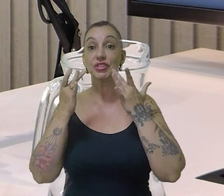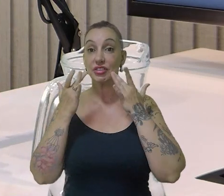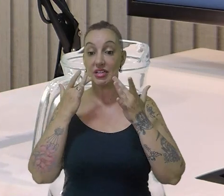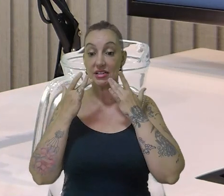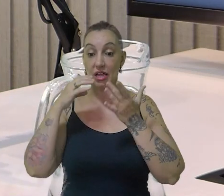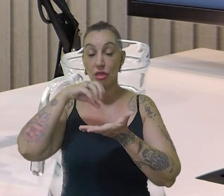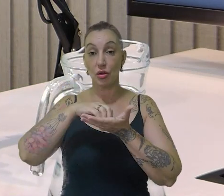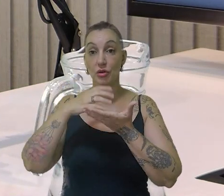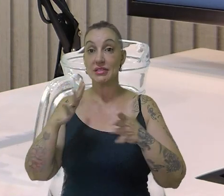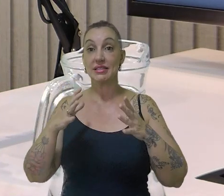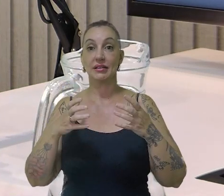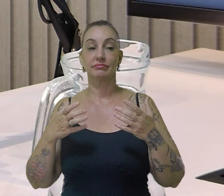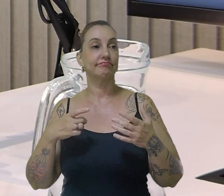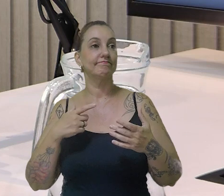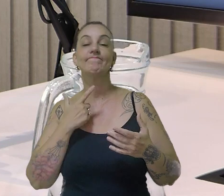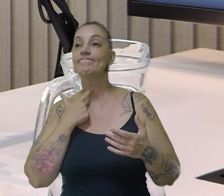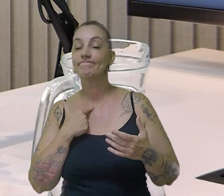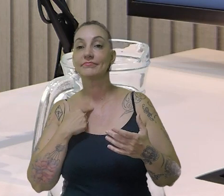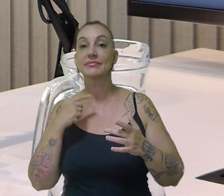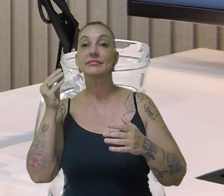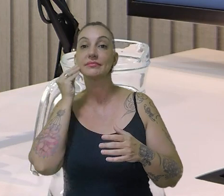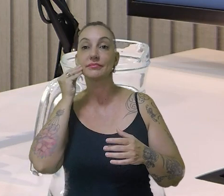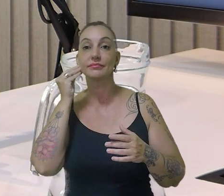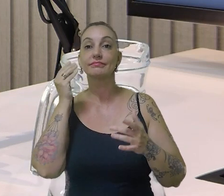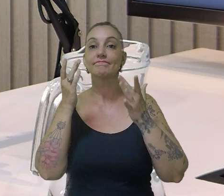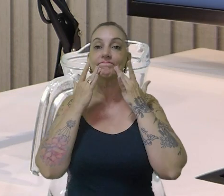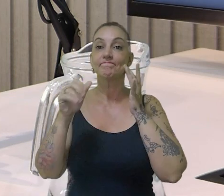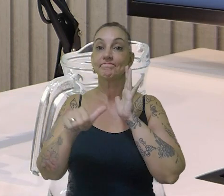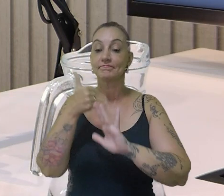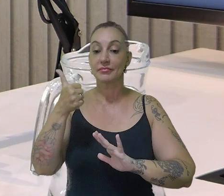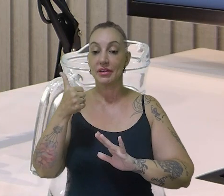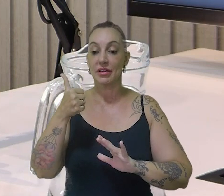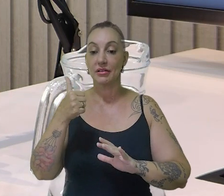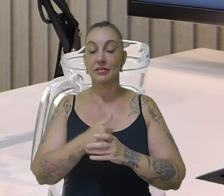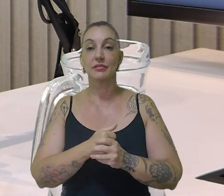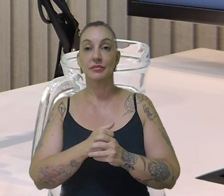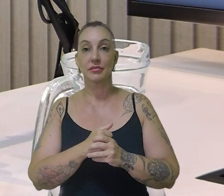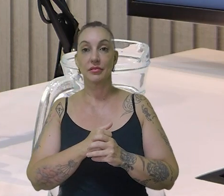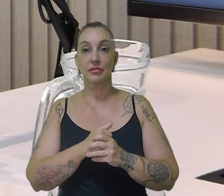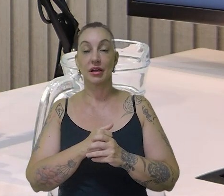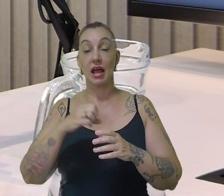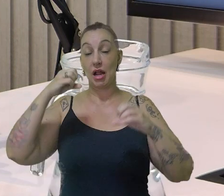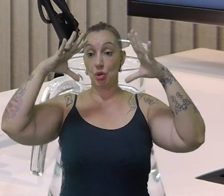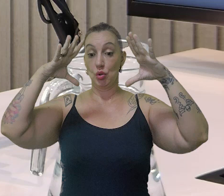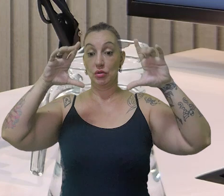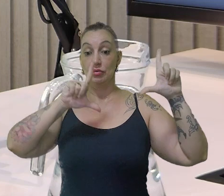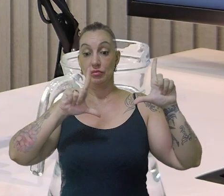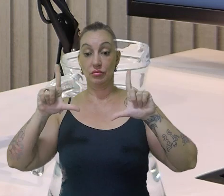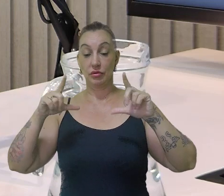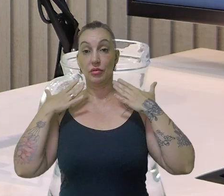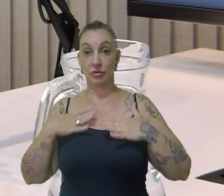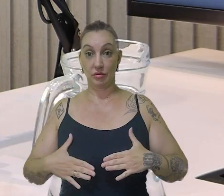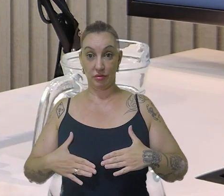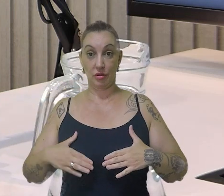que foi o núcleo sem querer de tentativas teatrais E aí a primeira peça foi impostor geral que a luz o cenário e o figurino